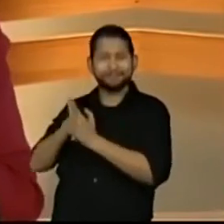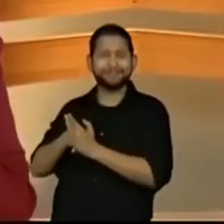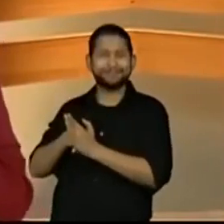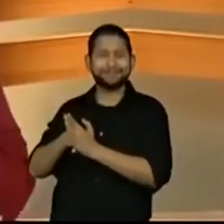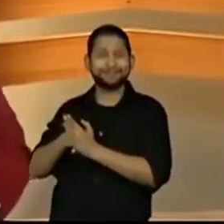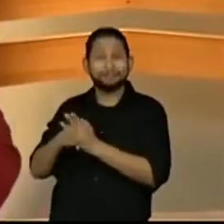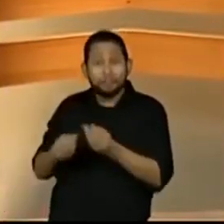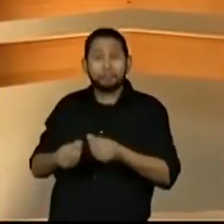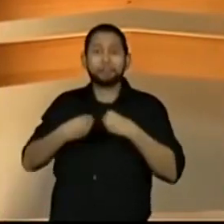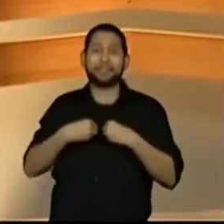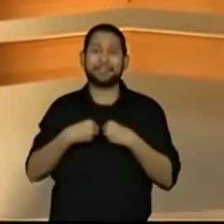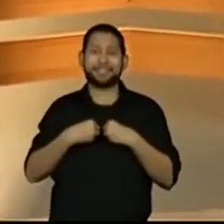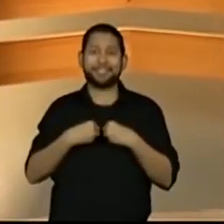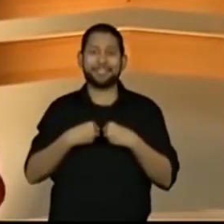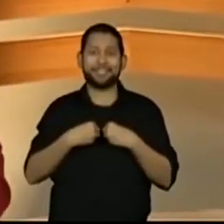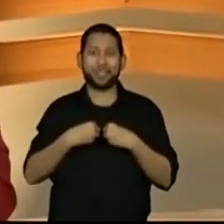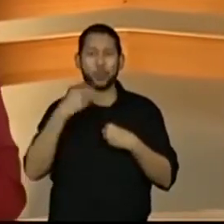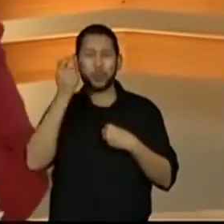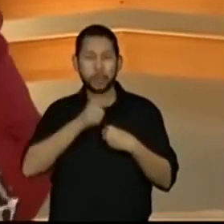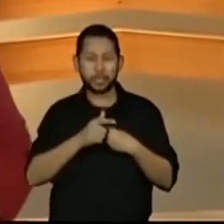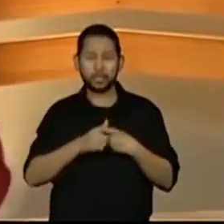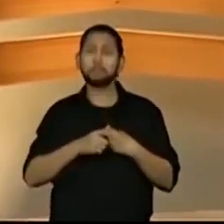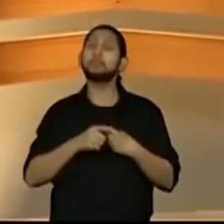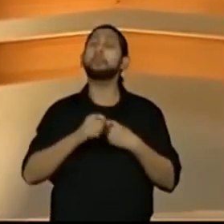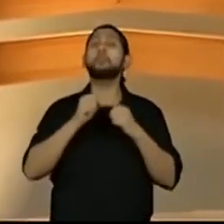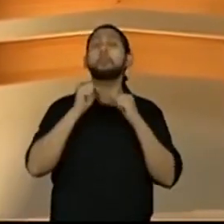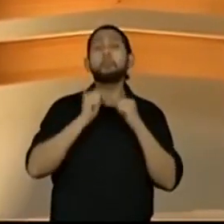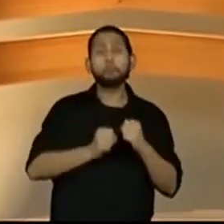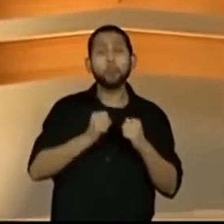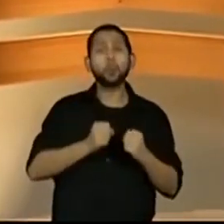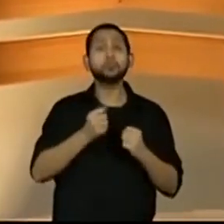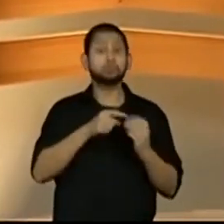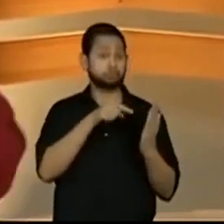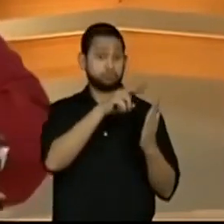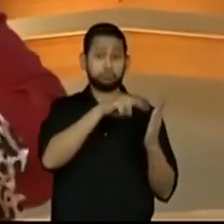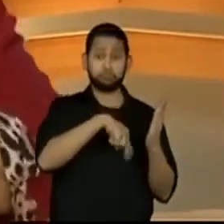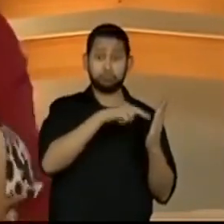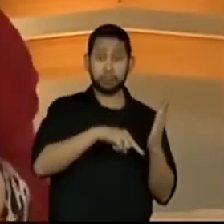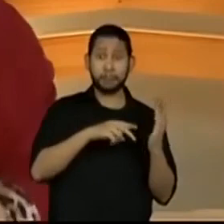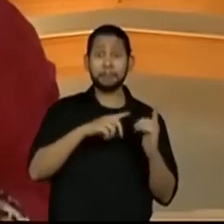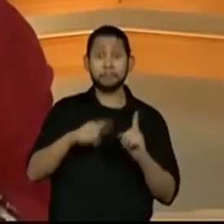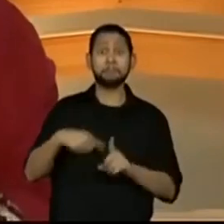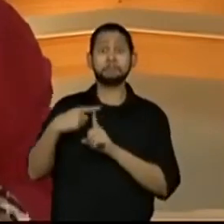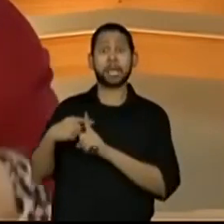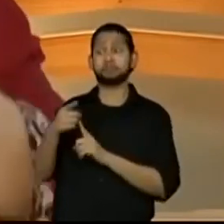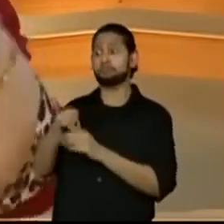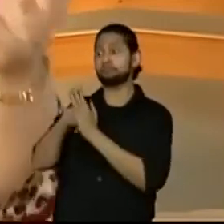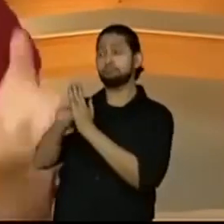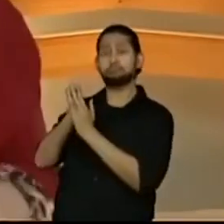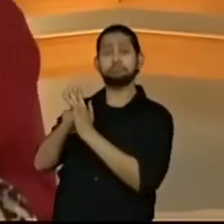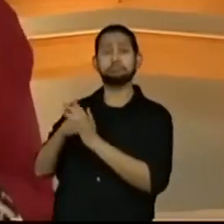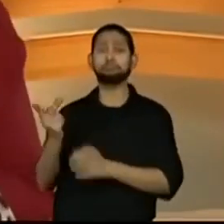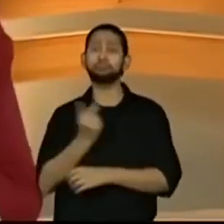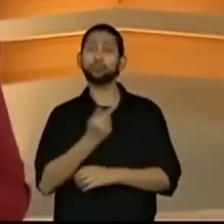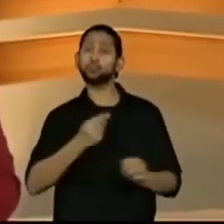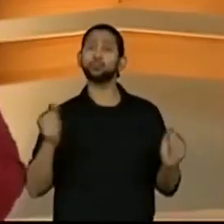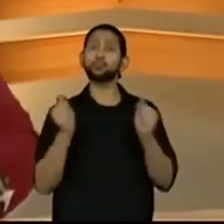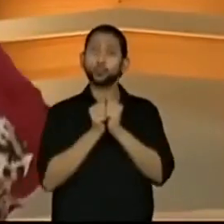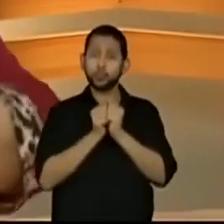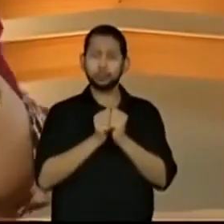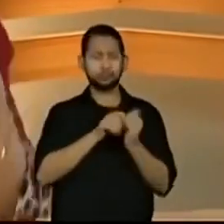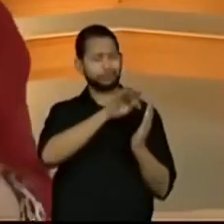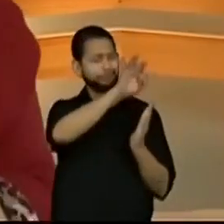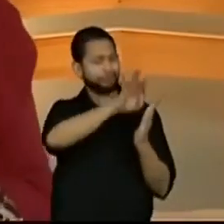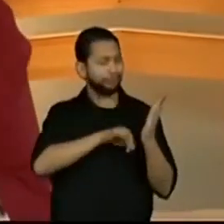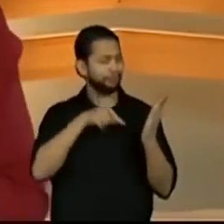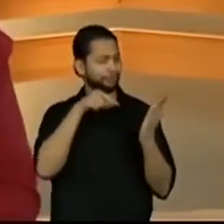como uma segunda, né, opção, uma segunda ferramenta para tentar compreender as abordagens que ele me traz,